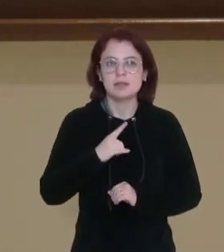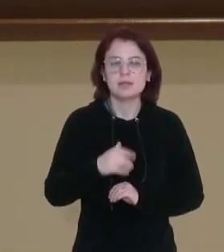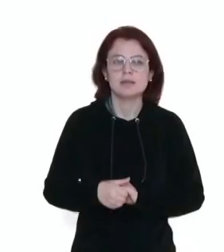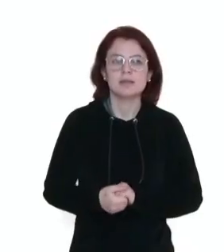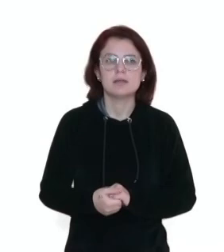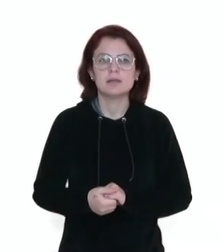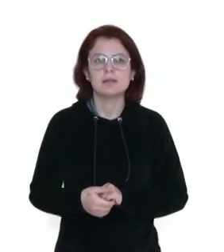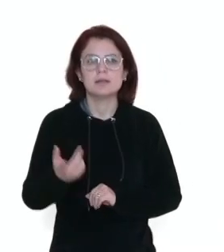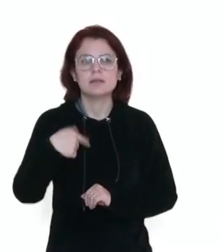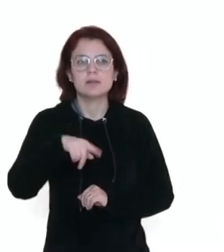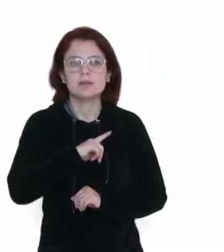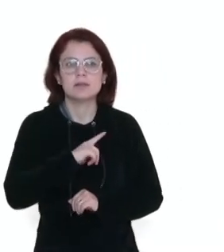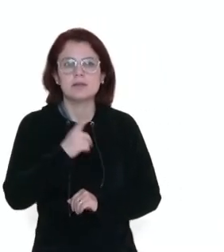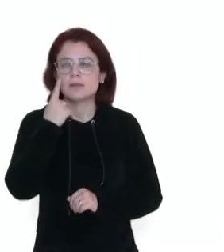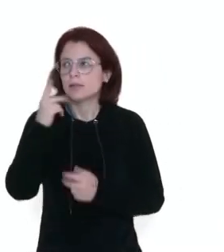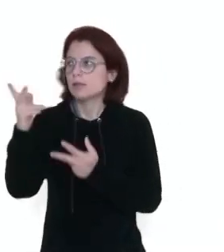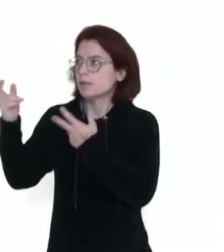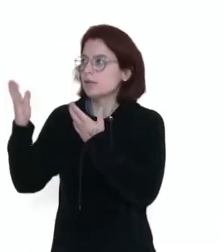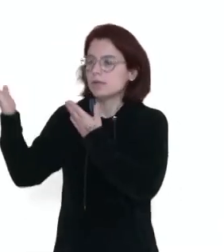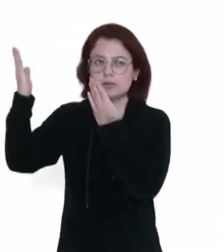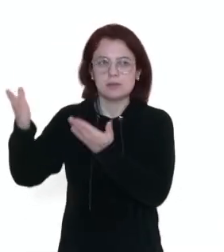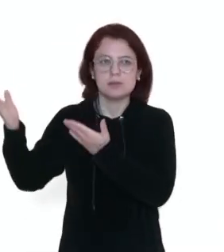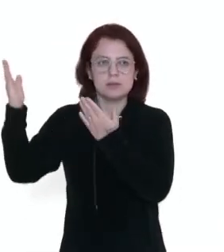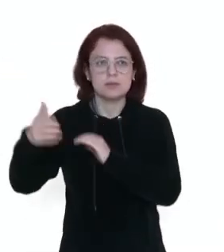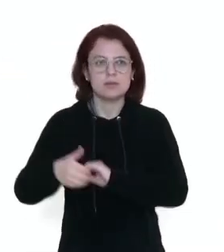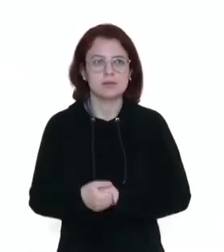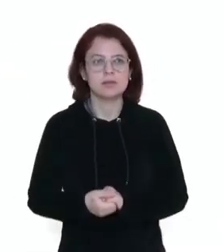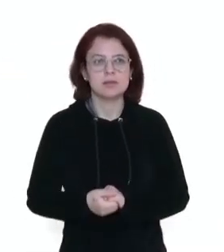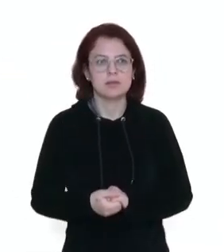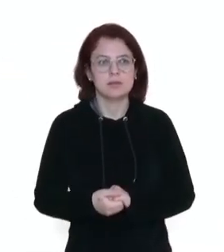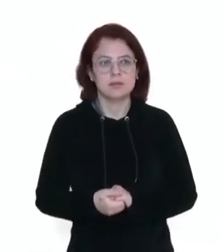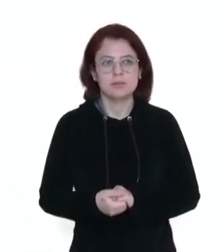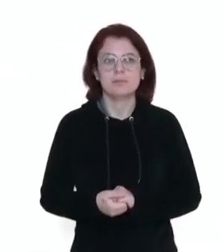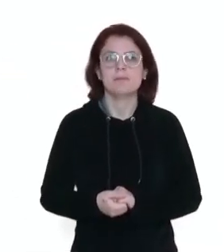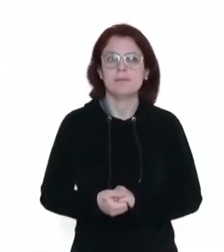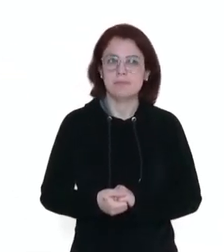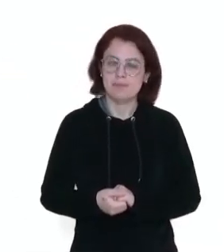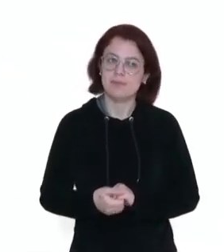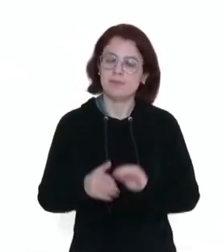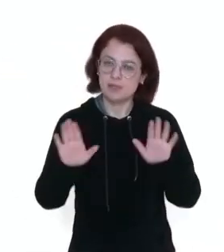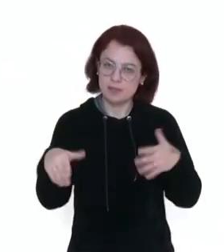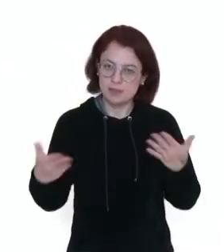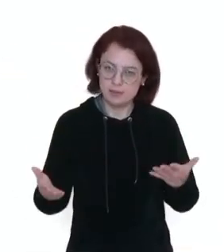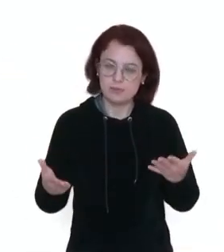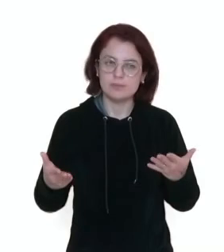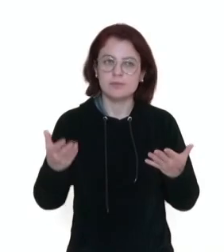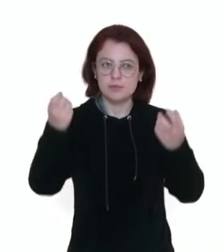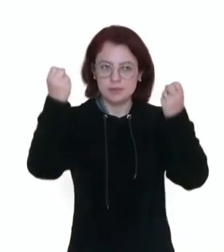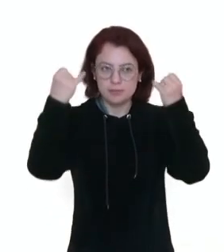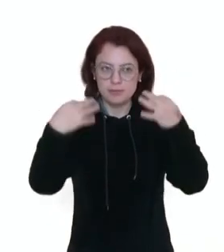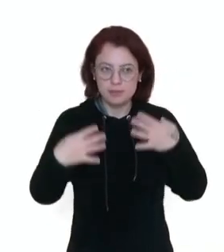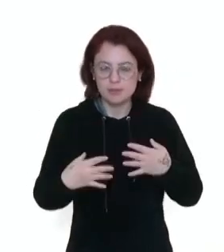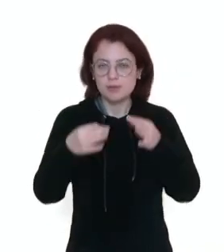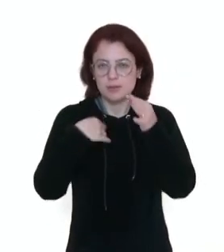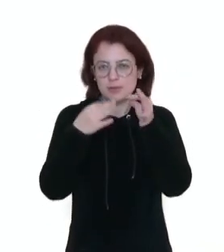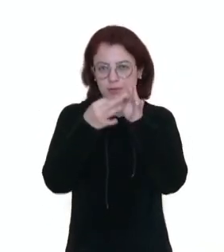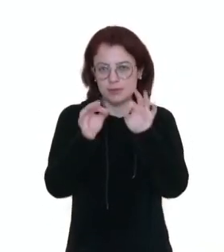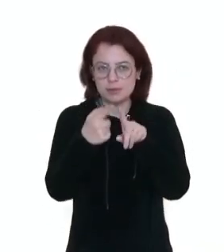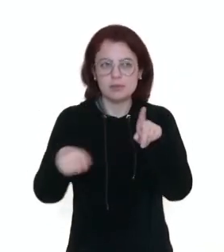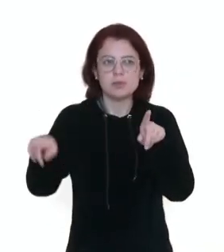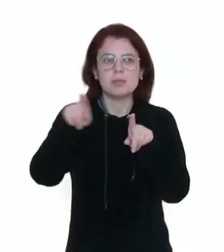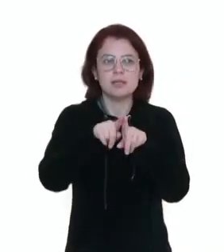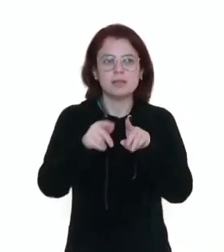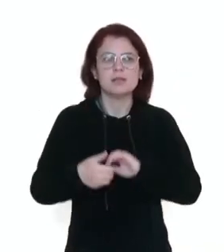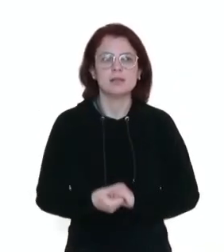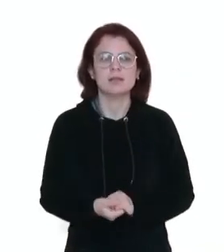né? E vocês têm que observar os seguintes aspectos. Os elementos da narrativa, que eu acabei de fazer uma breve retomada com